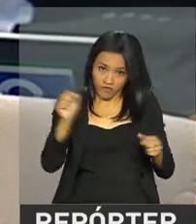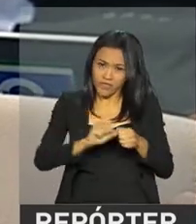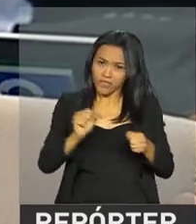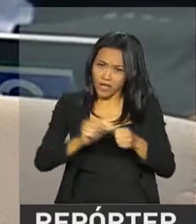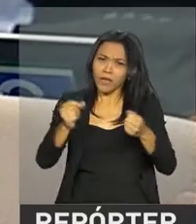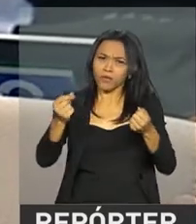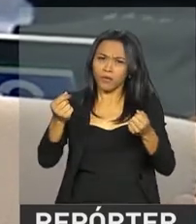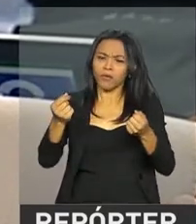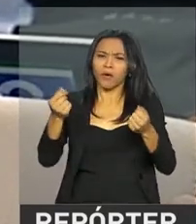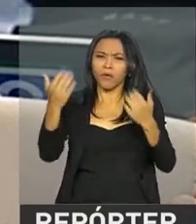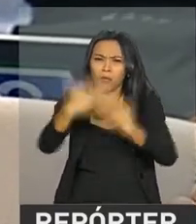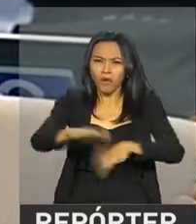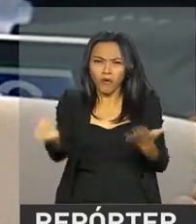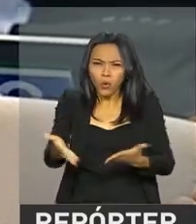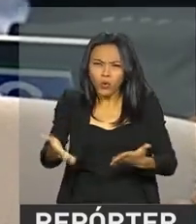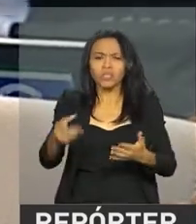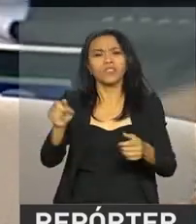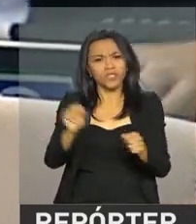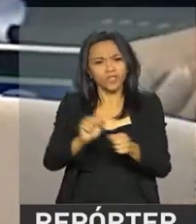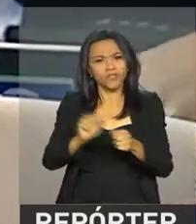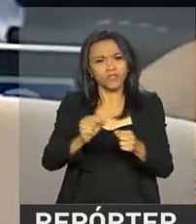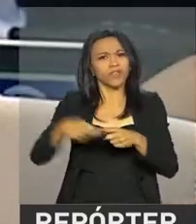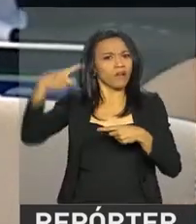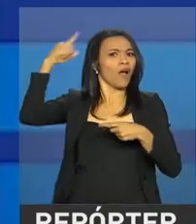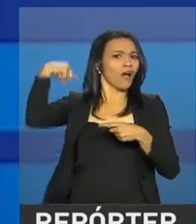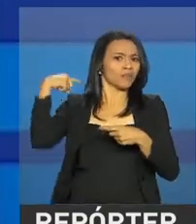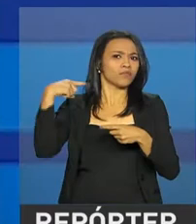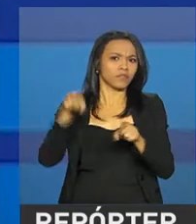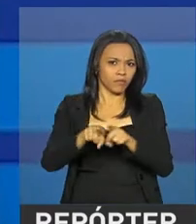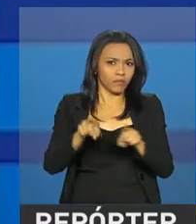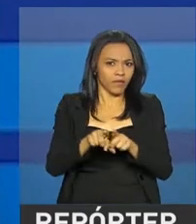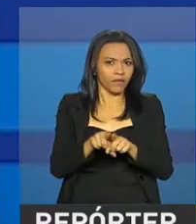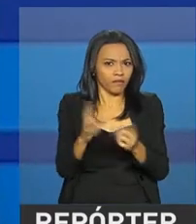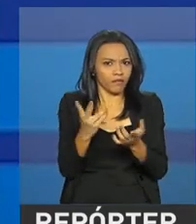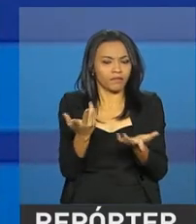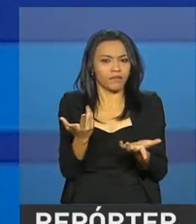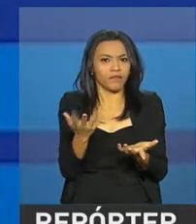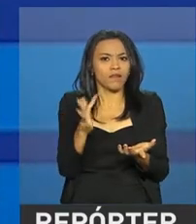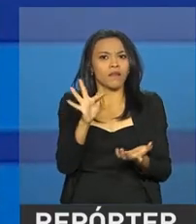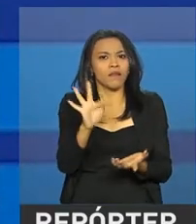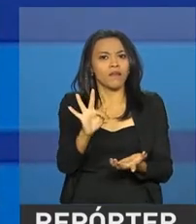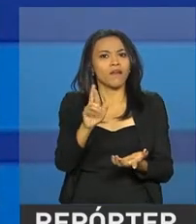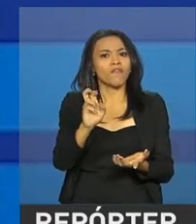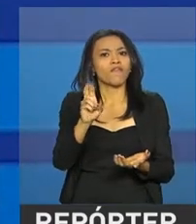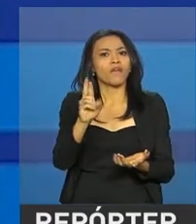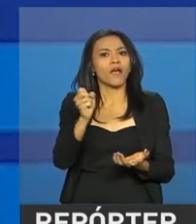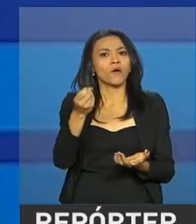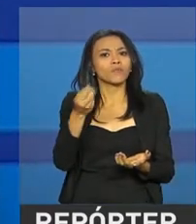em anos anteriores alguns da suspeita? Exato. Isso. Se você identifica, por exemplo, a pessoa que tem uma grande